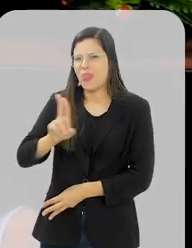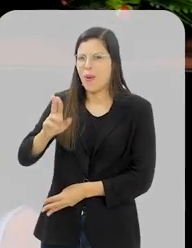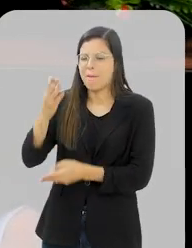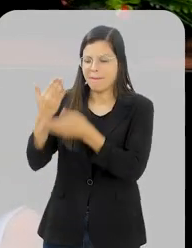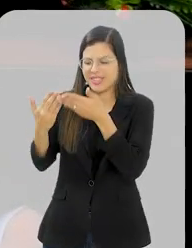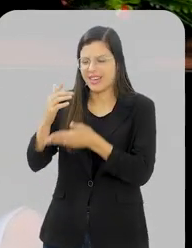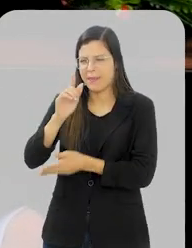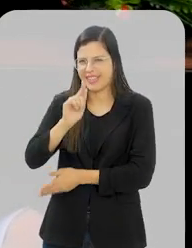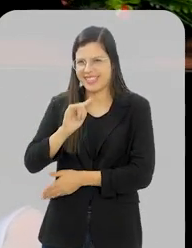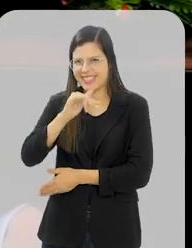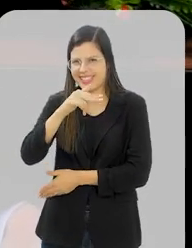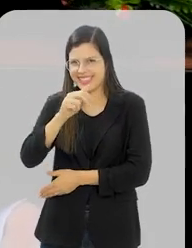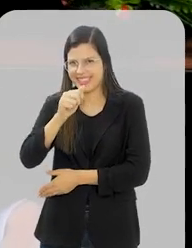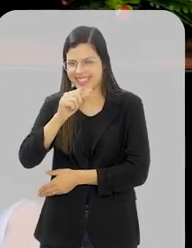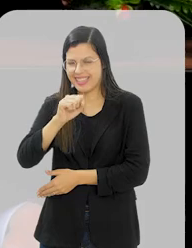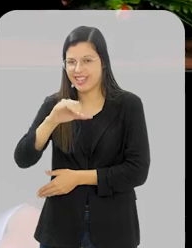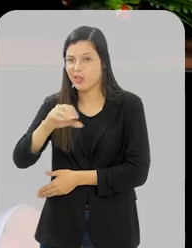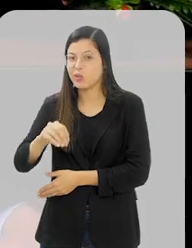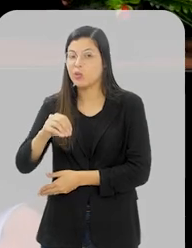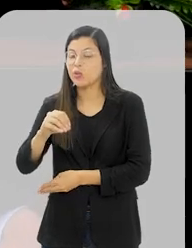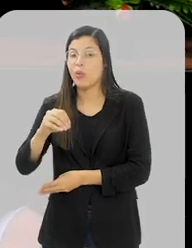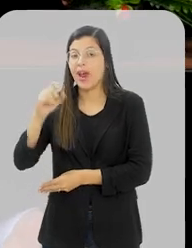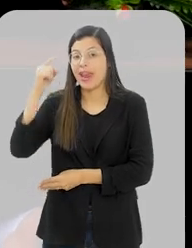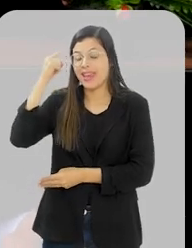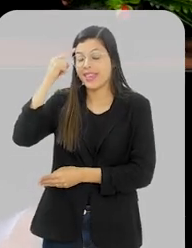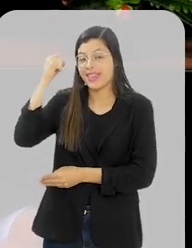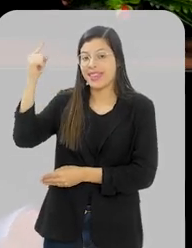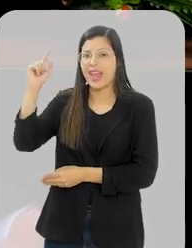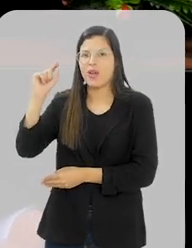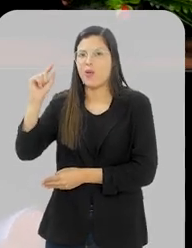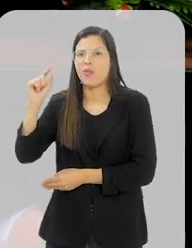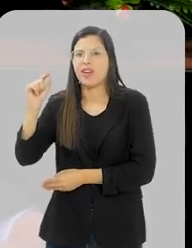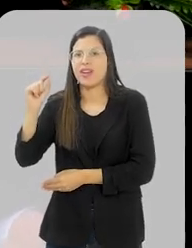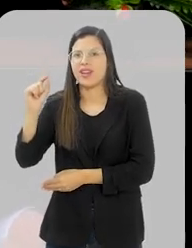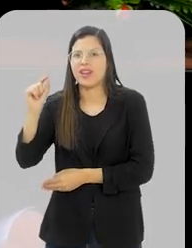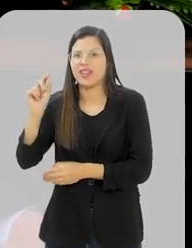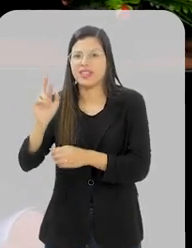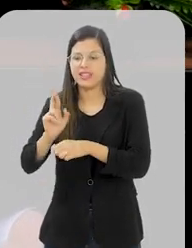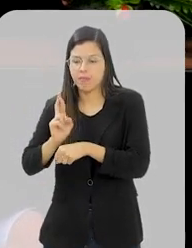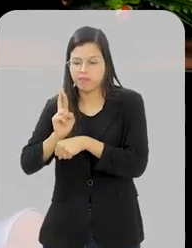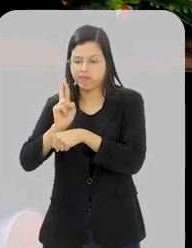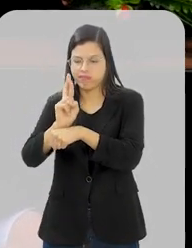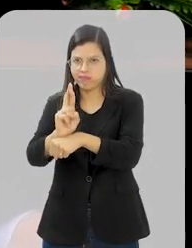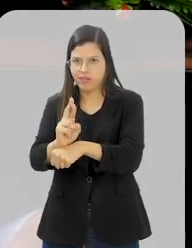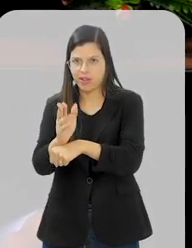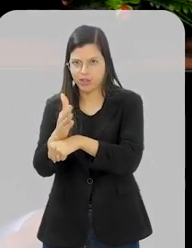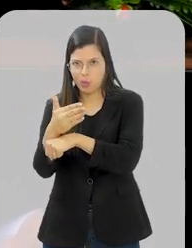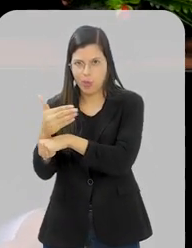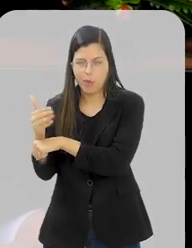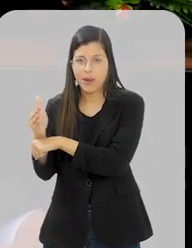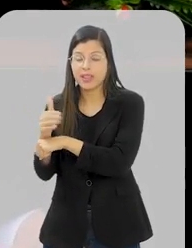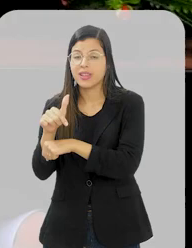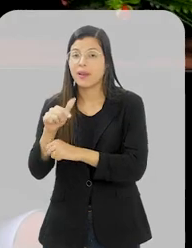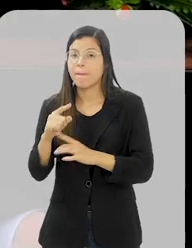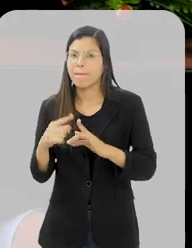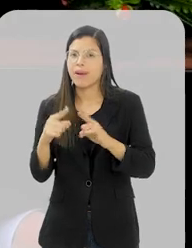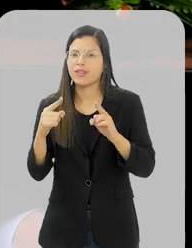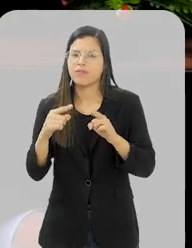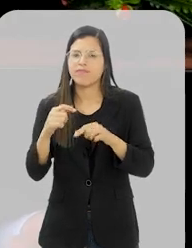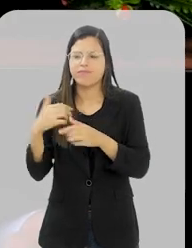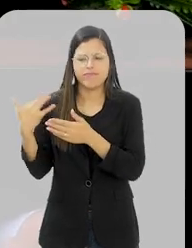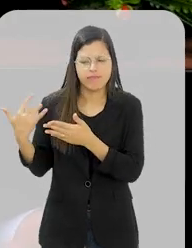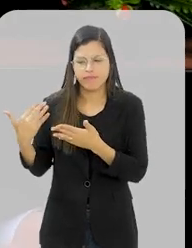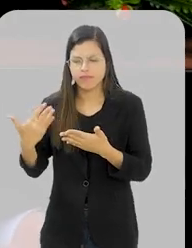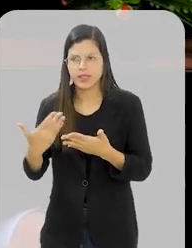eh eu tinha a ideia de ser Diplomata eu gostava da ideia de ser Diplomata mas com o tempo